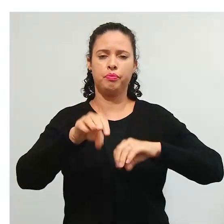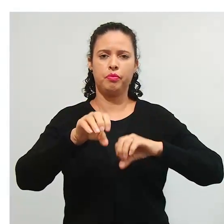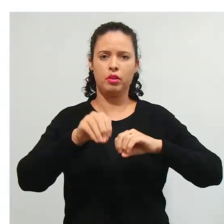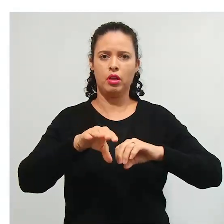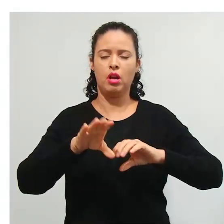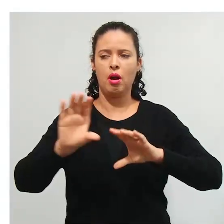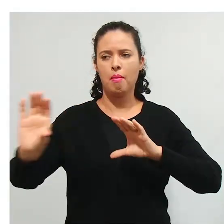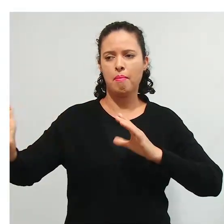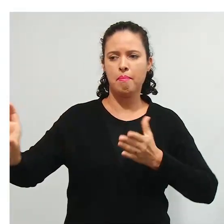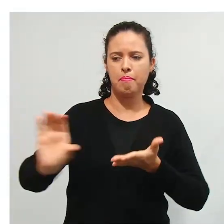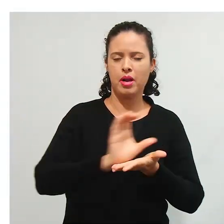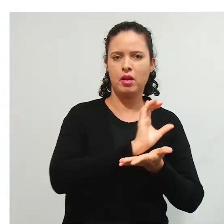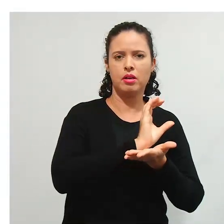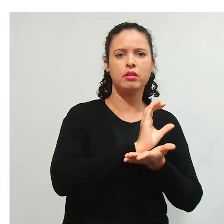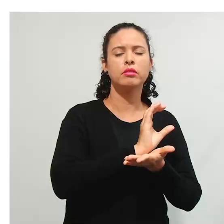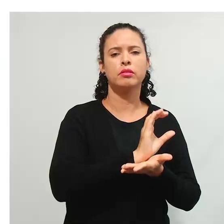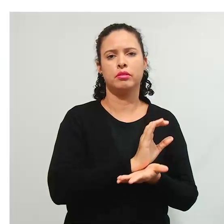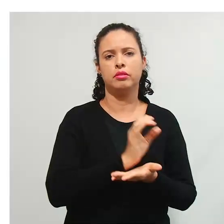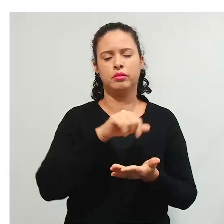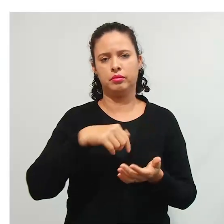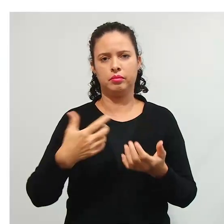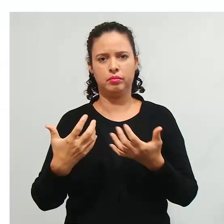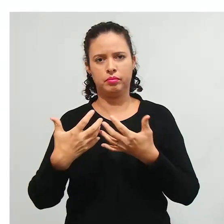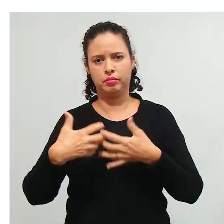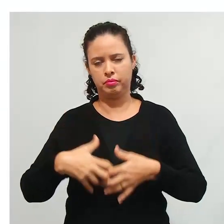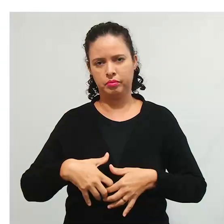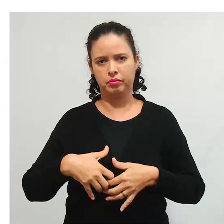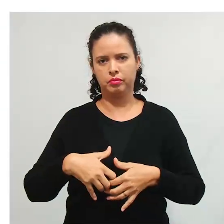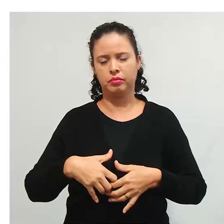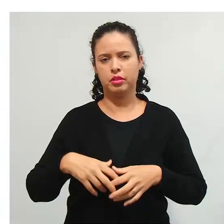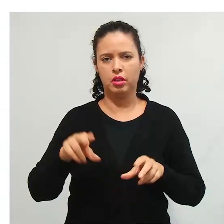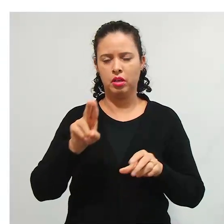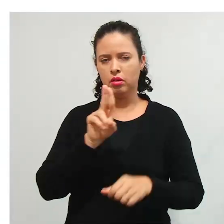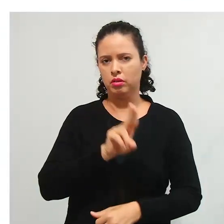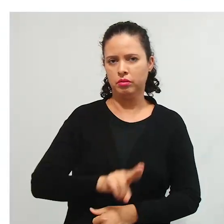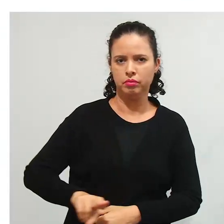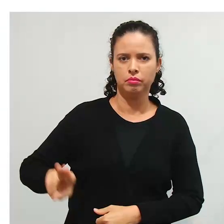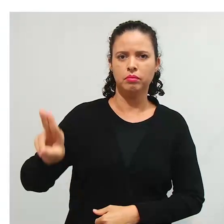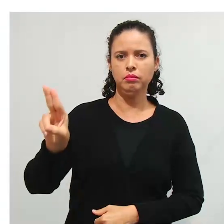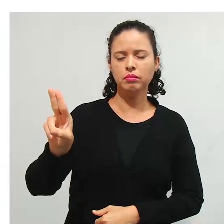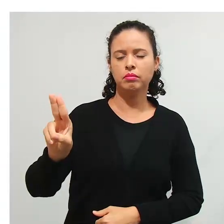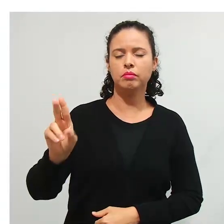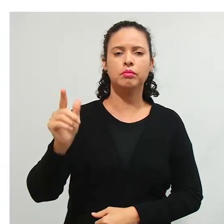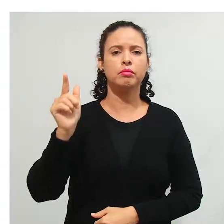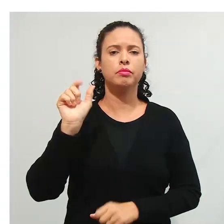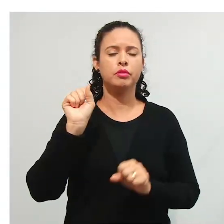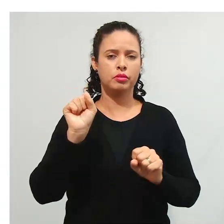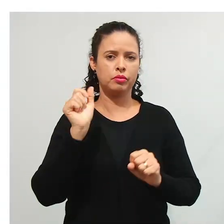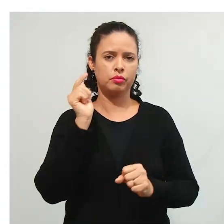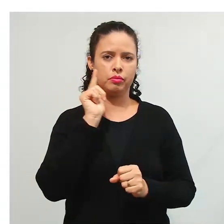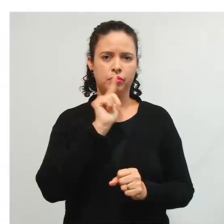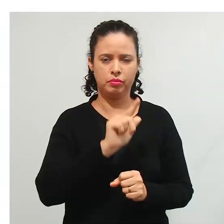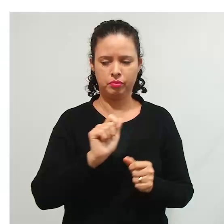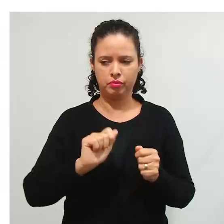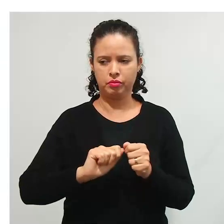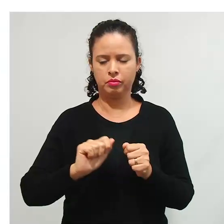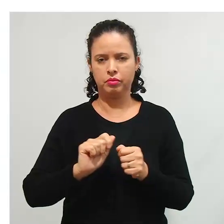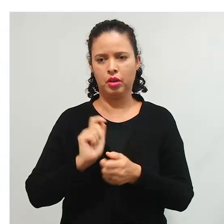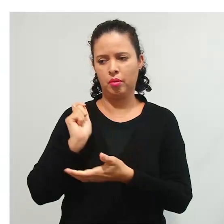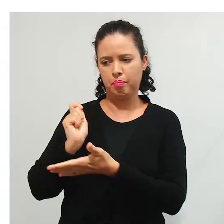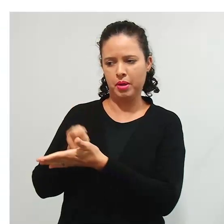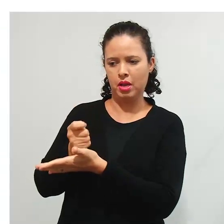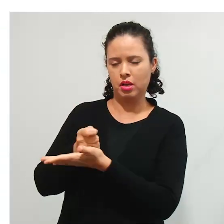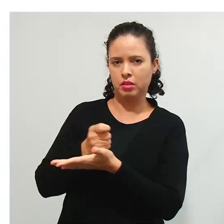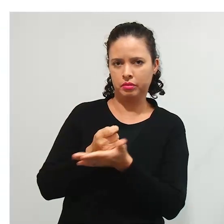a descentralização de crédito para o Instituto Federal e para as universidades, para que eles possam